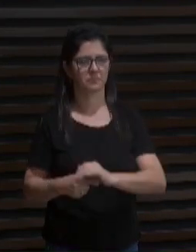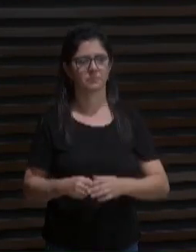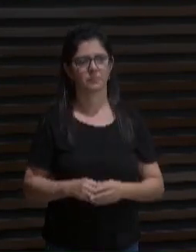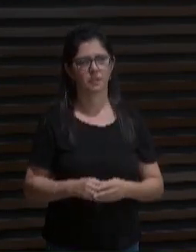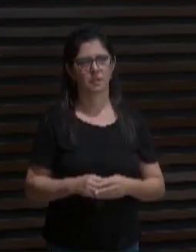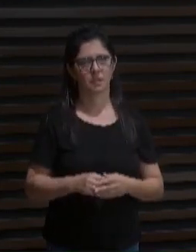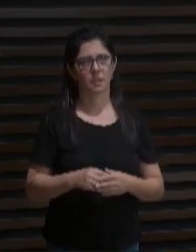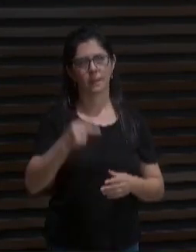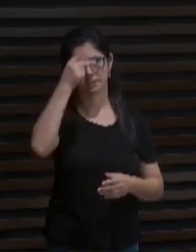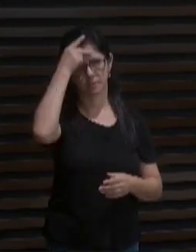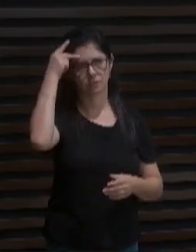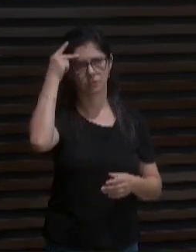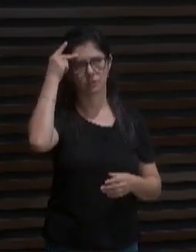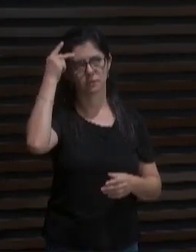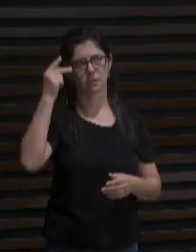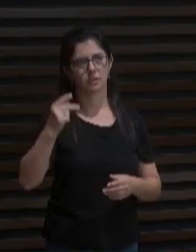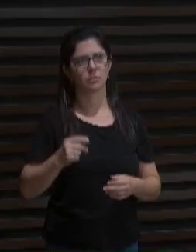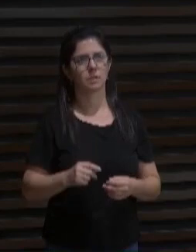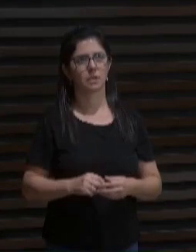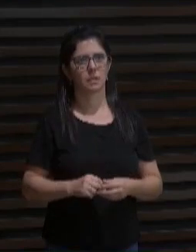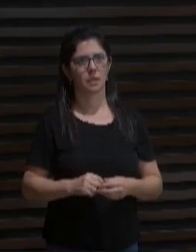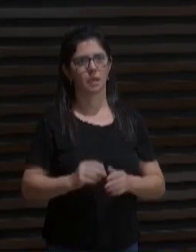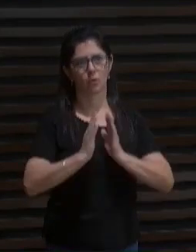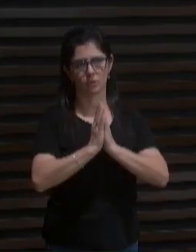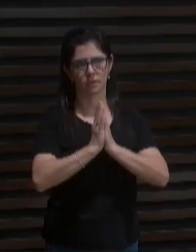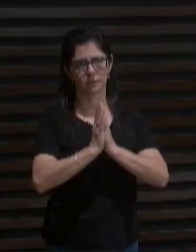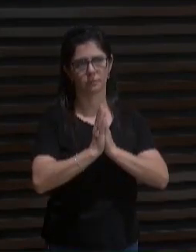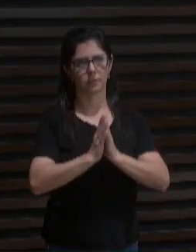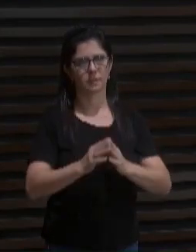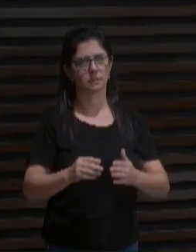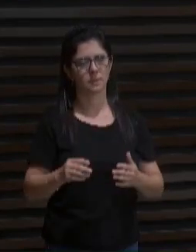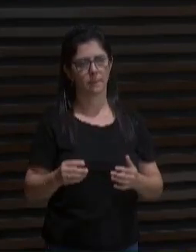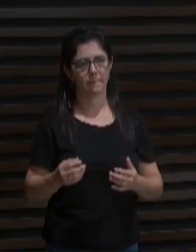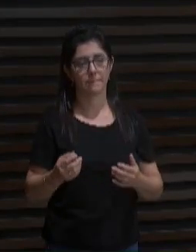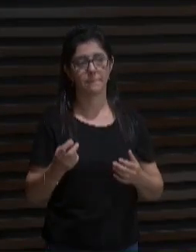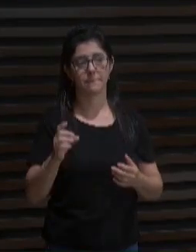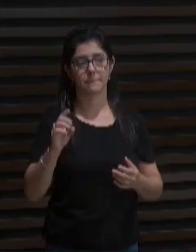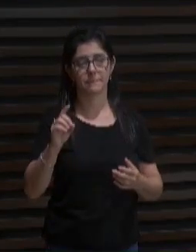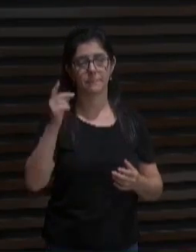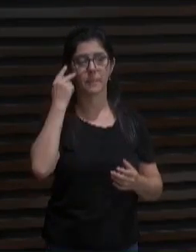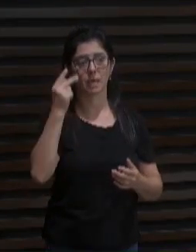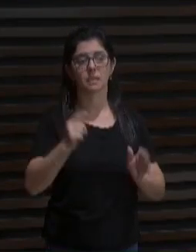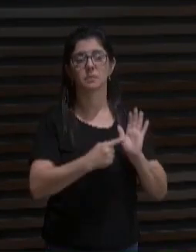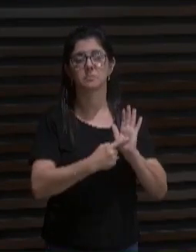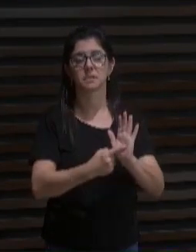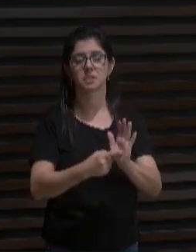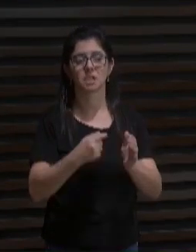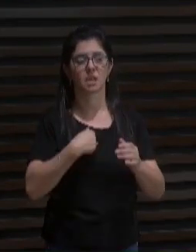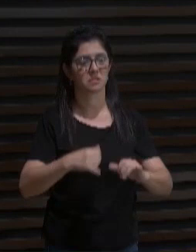orando para chamar a atenção de que está num sofrimento. É o vitimismo da religiosidade, não é uma